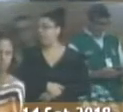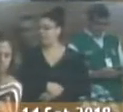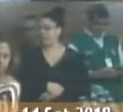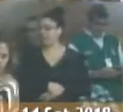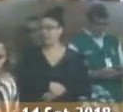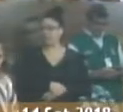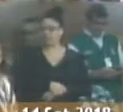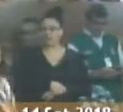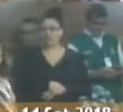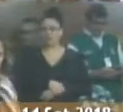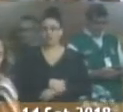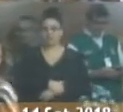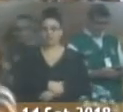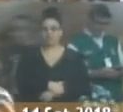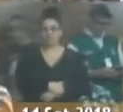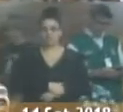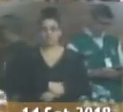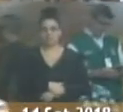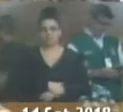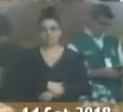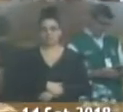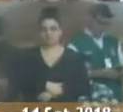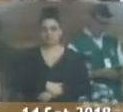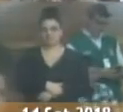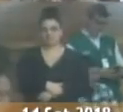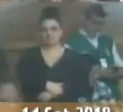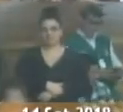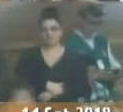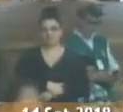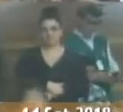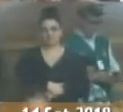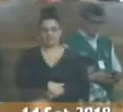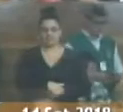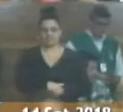Cadê o microfone? Leva lá, Jefferson.